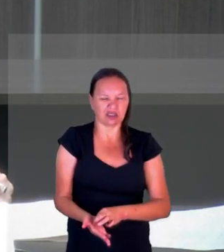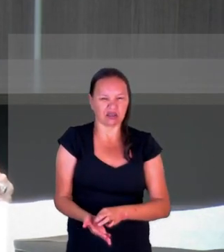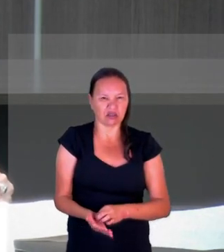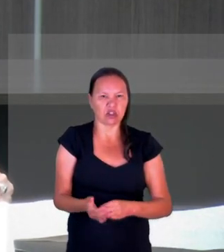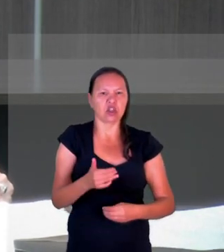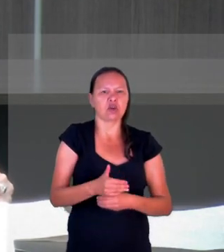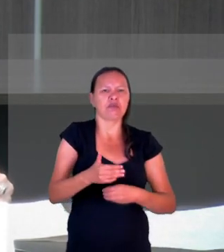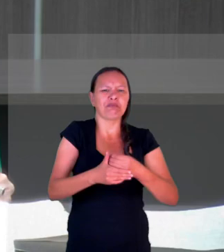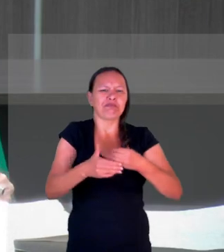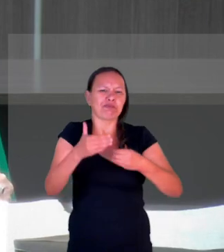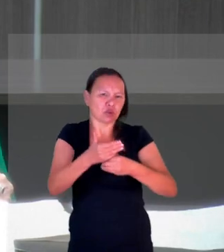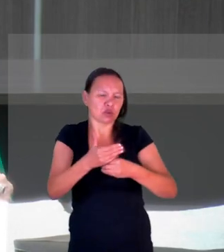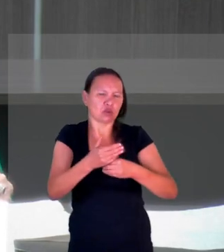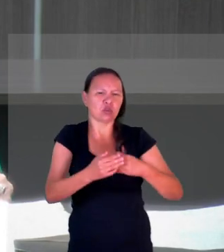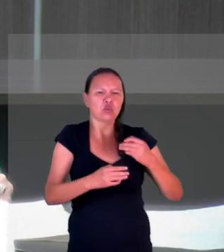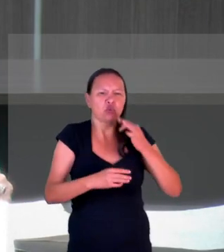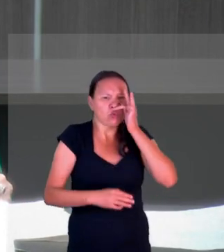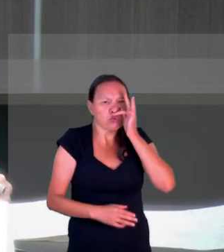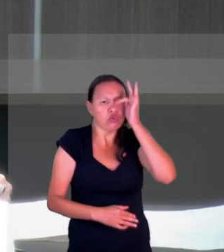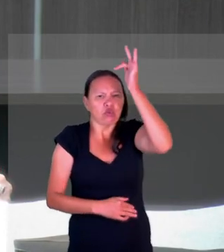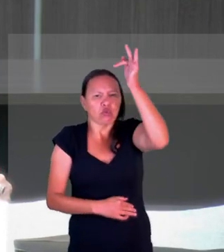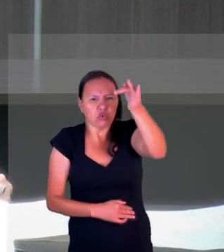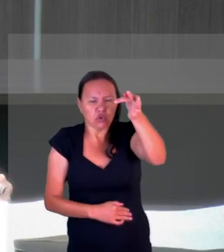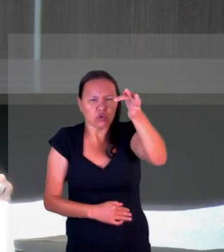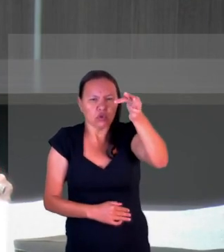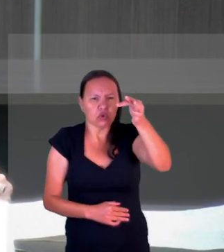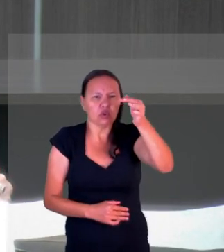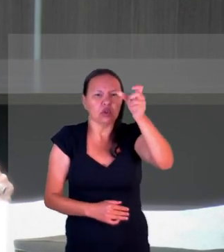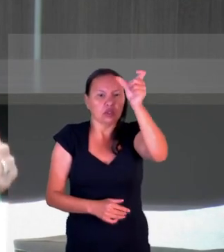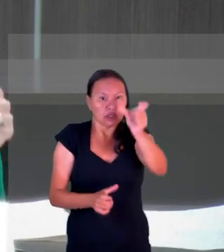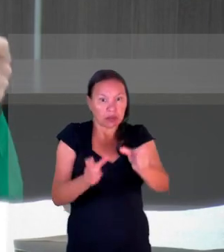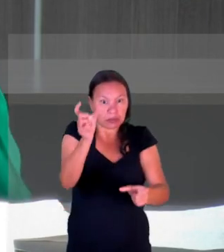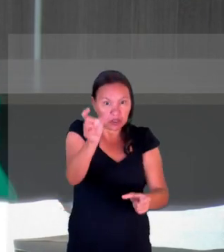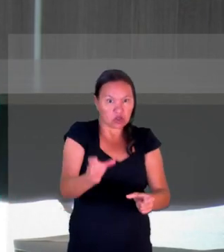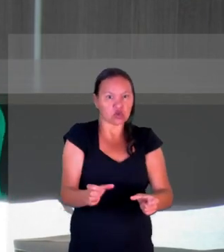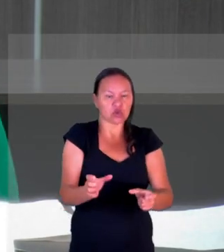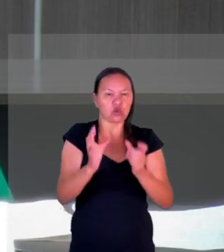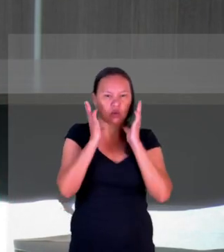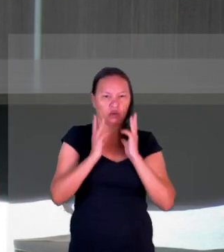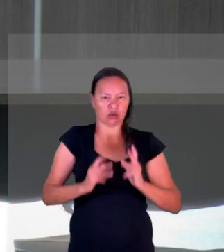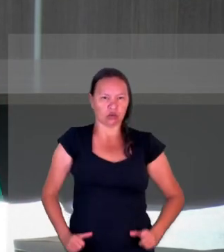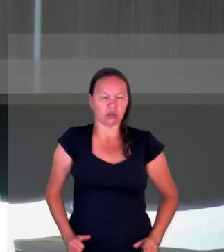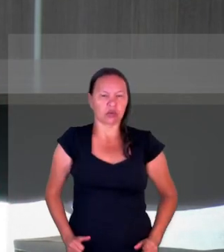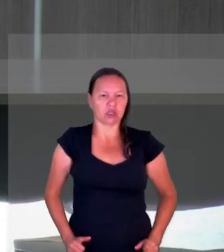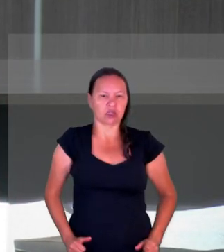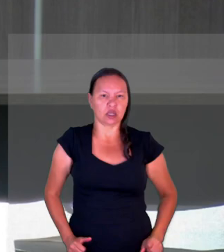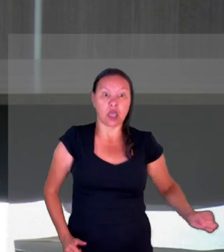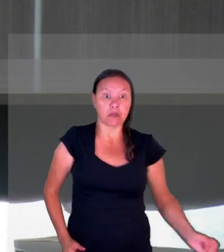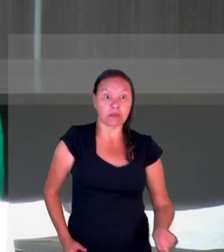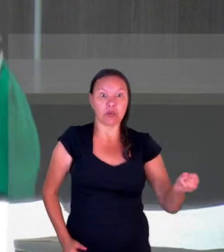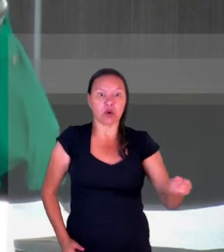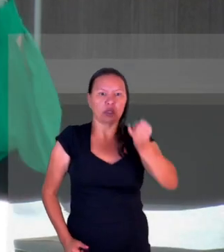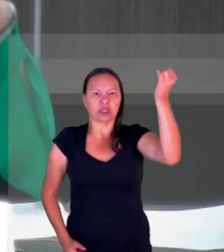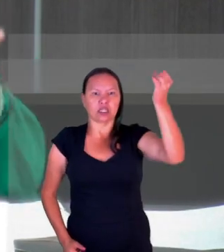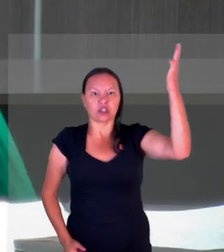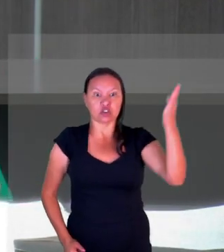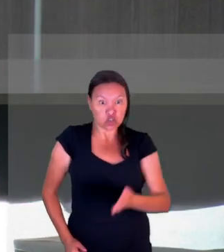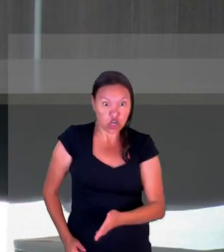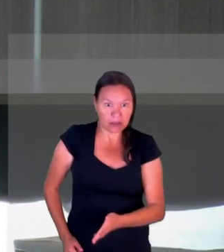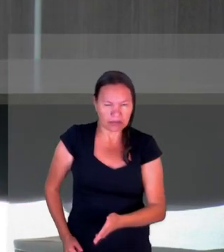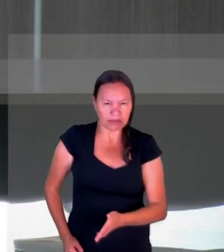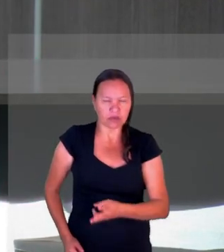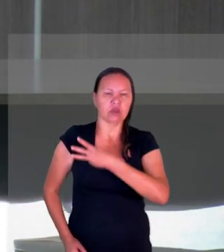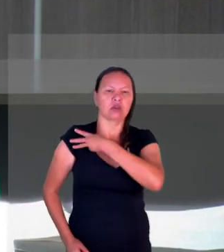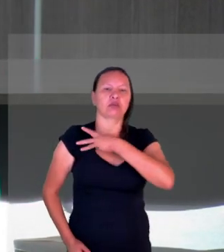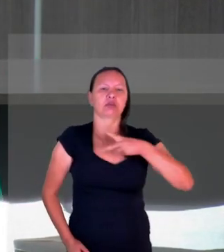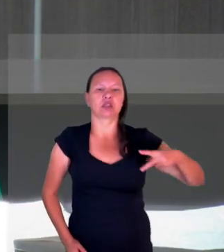programação no futuro do ser humano então é urgente que o nosso ministério